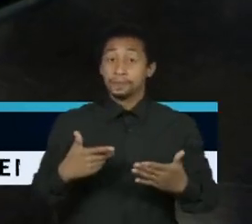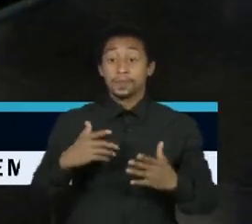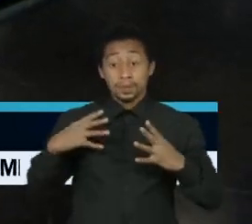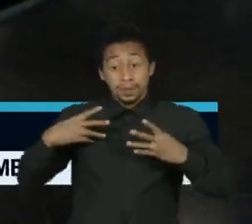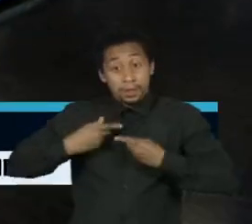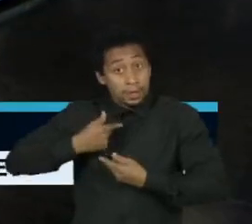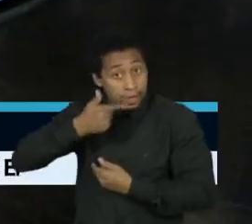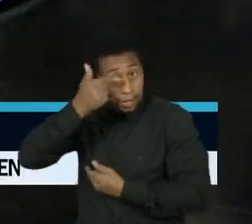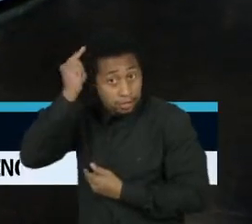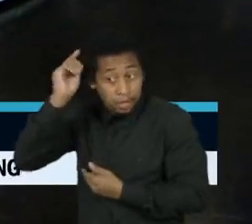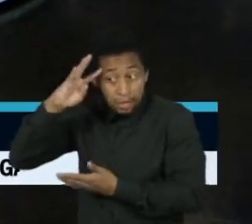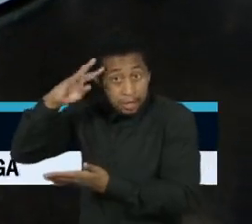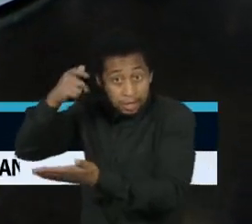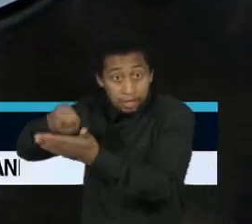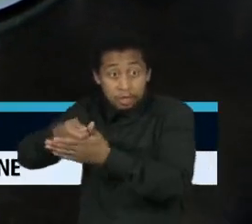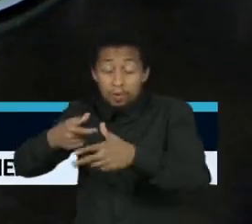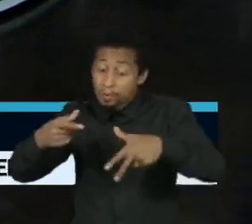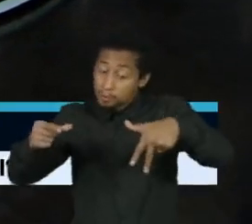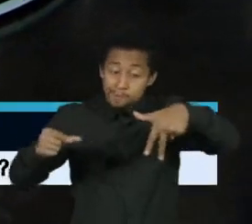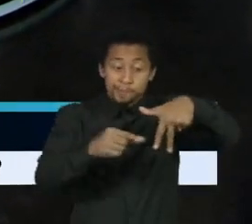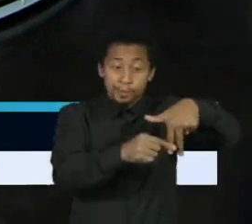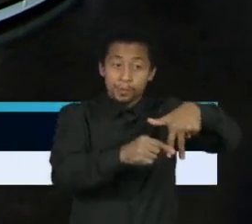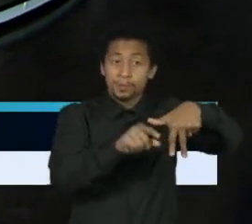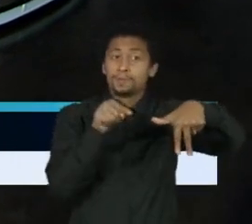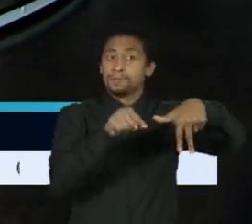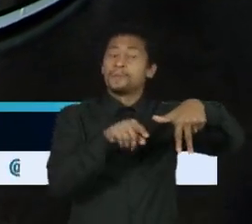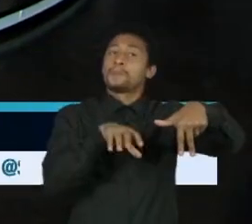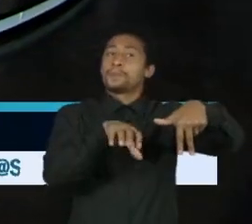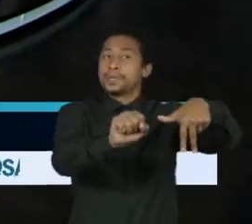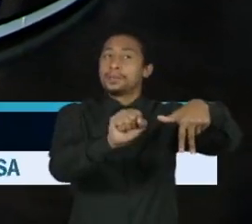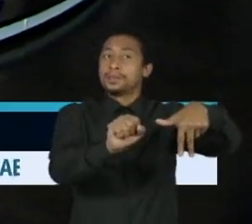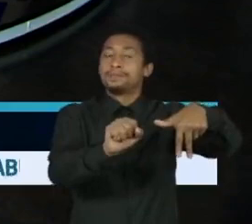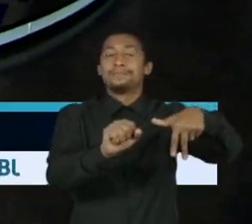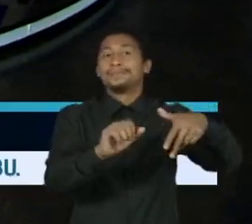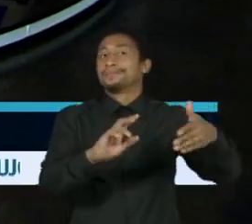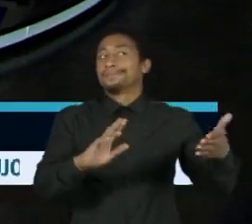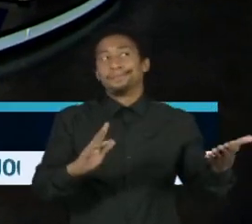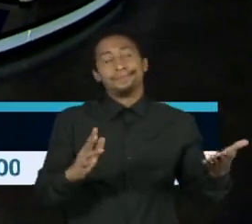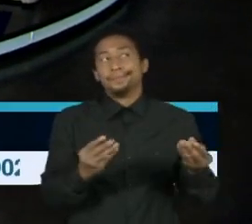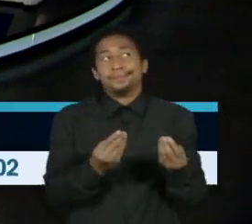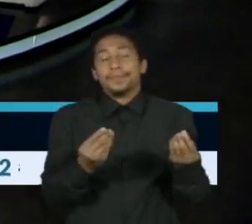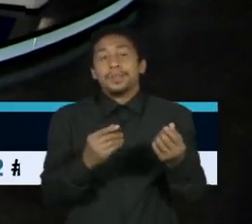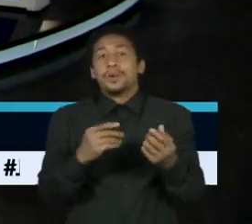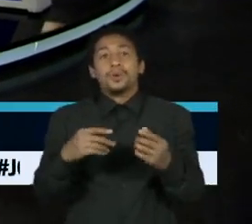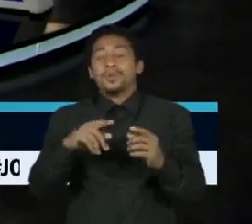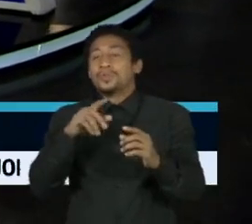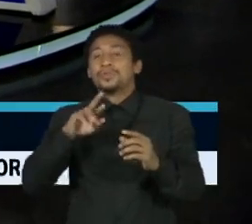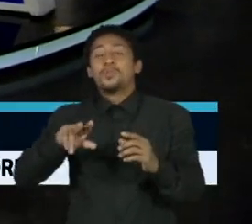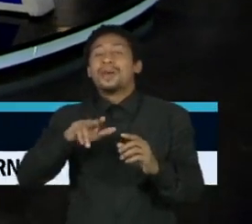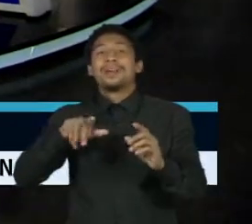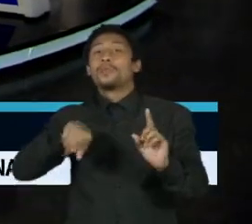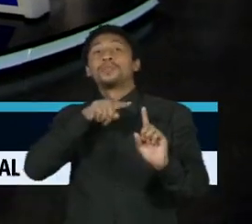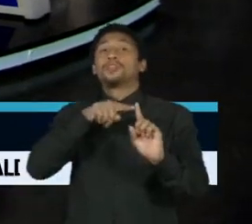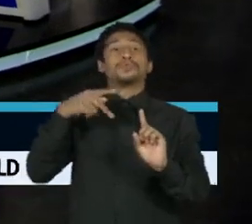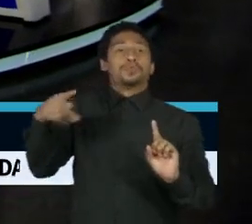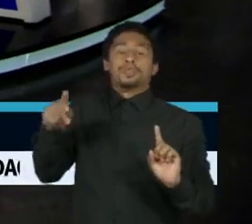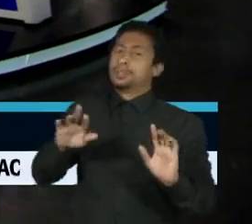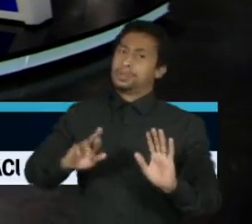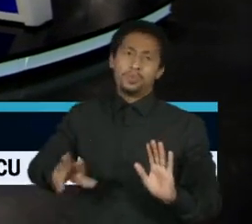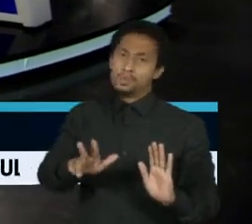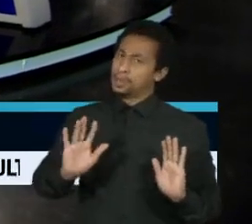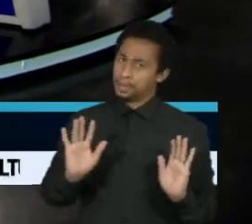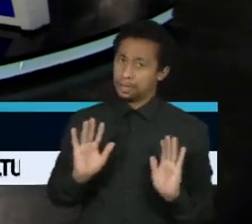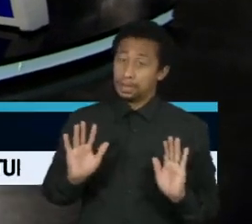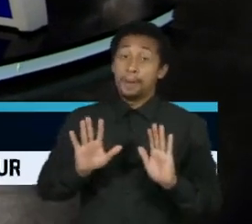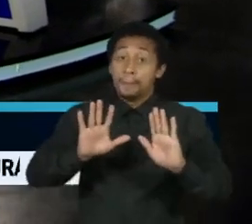decisão, acabou de uma forma que não era o objetivo dele, mas é claro que acabou fazendo com que o Daniel